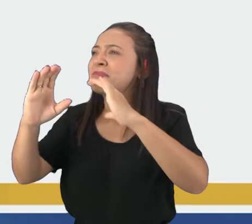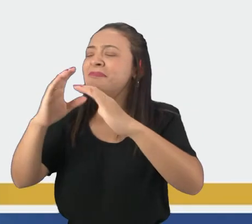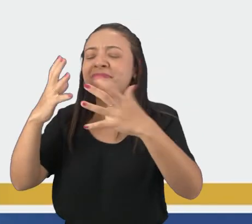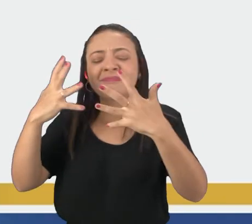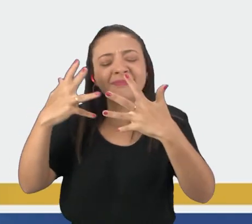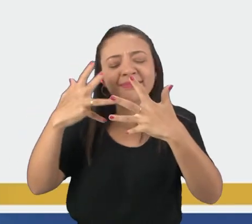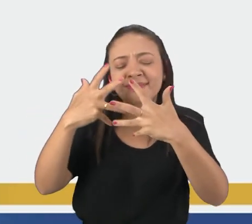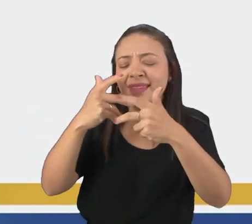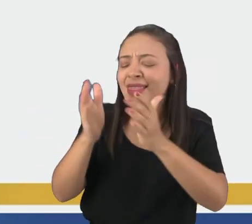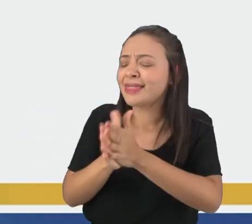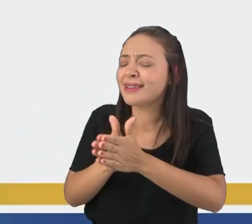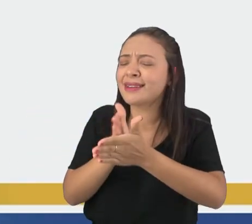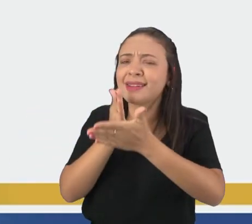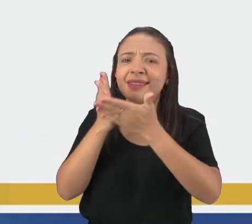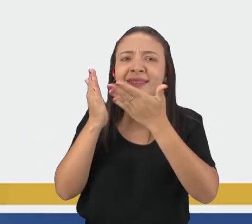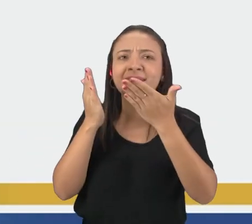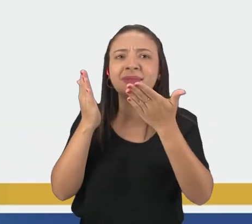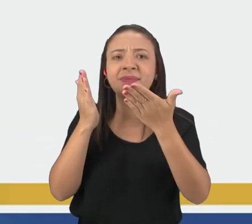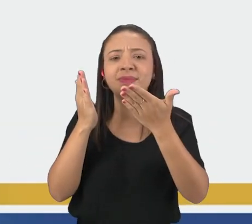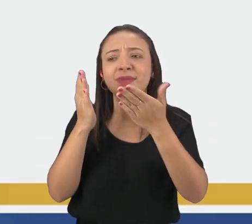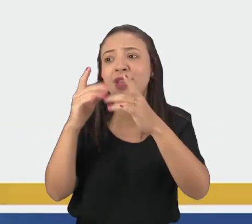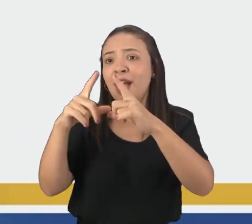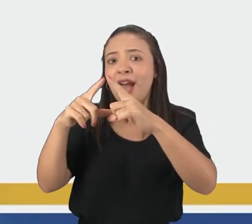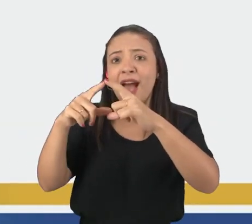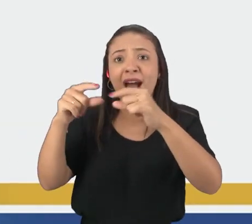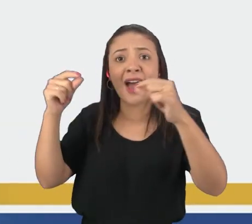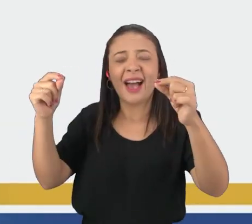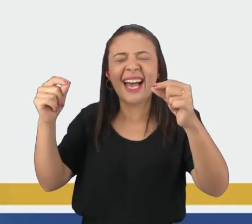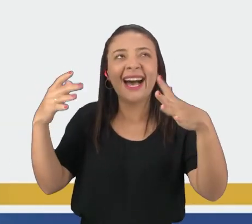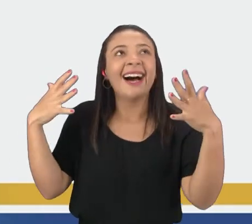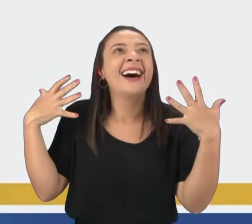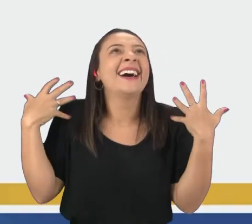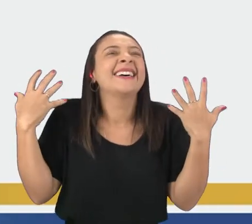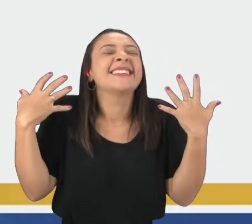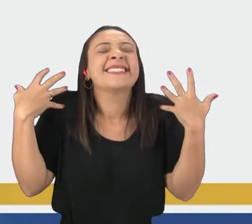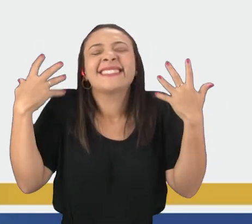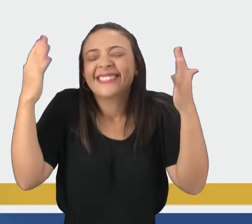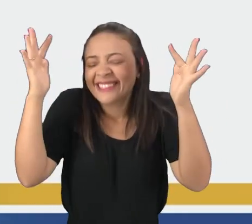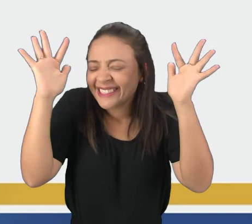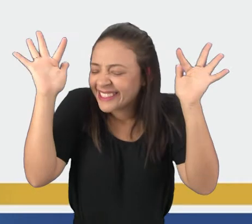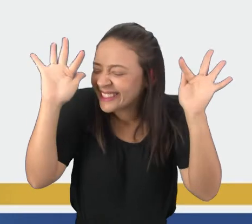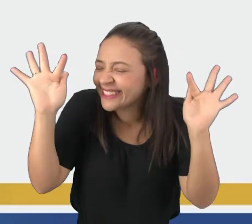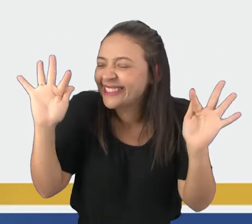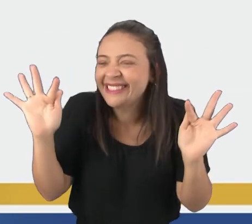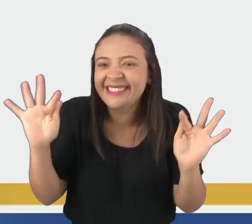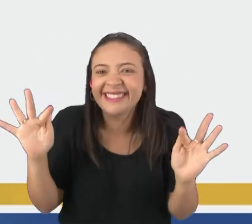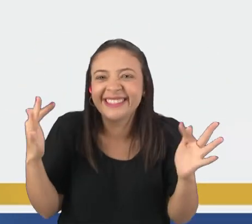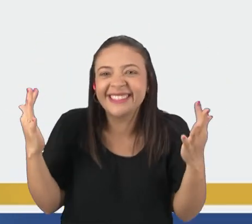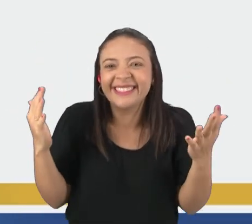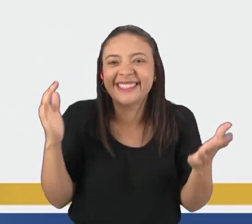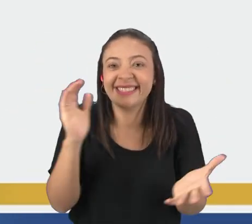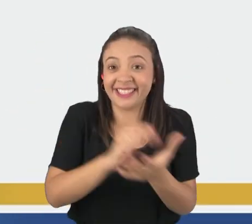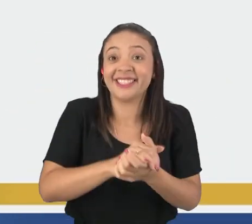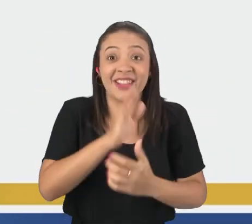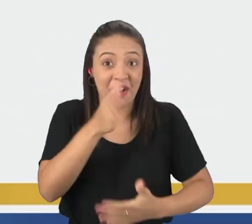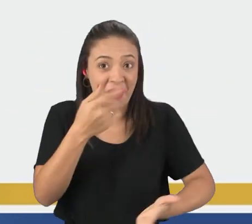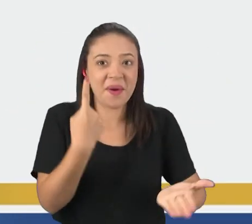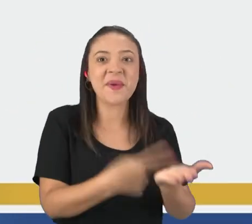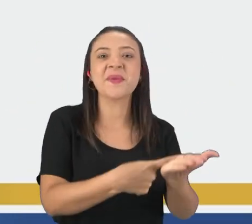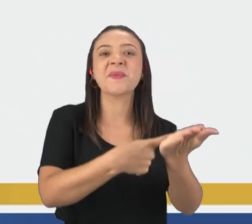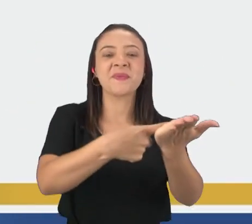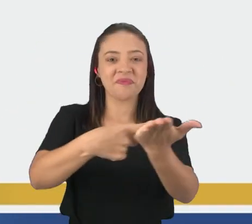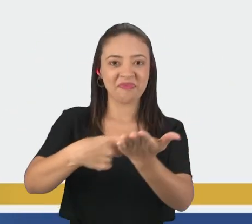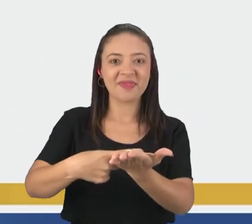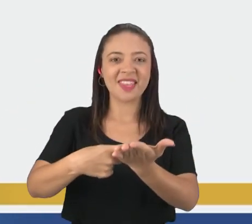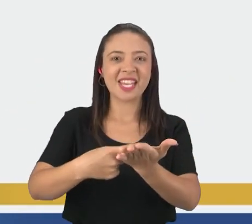canção. A lua ficou cheia de alegria. O casamento foi marcado